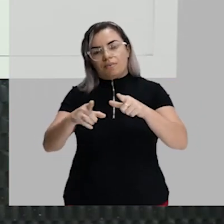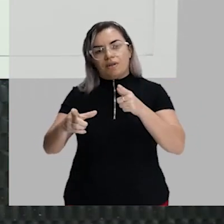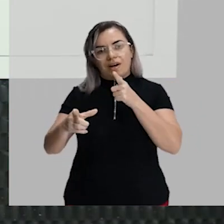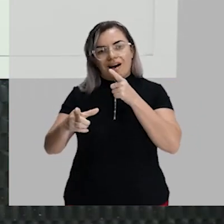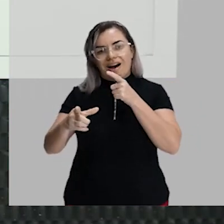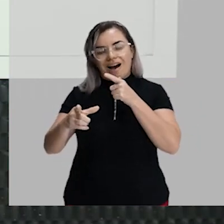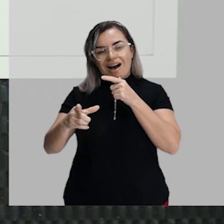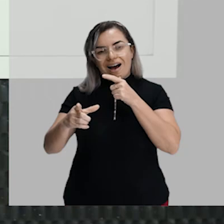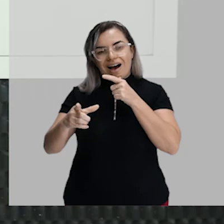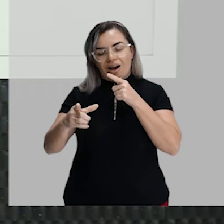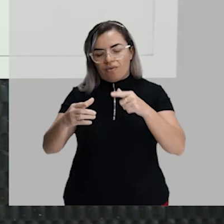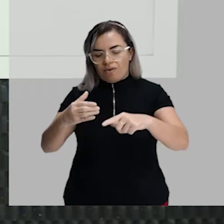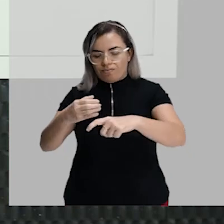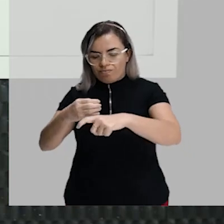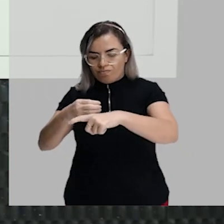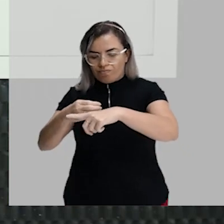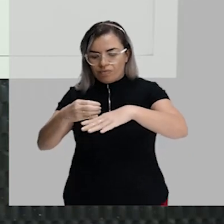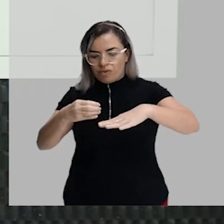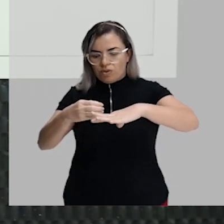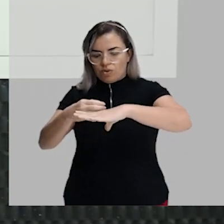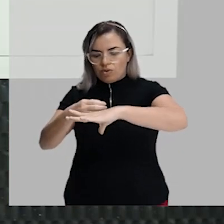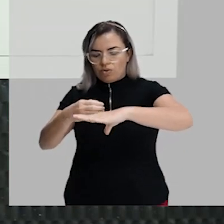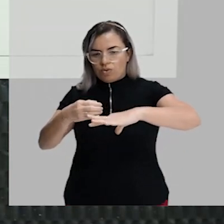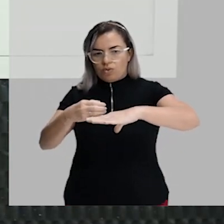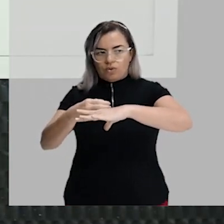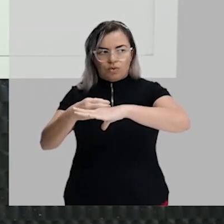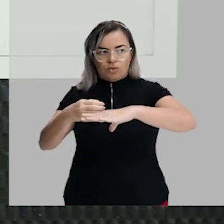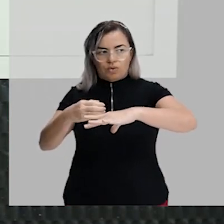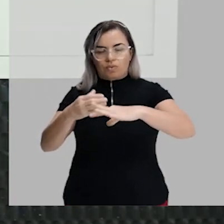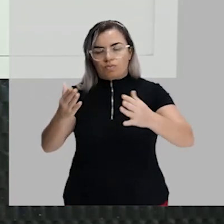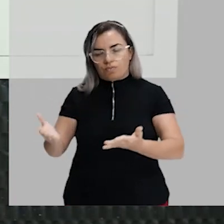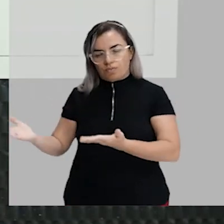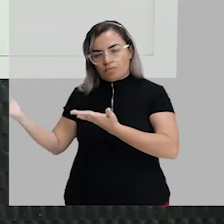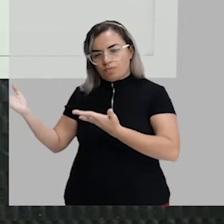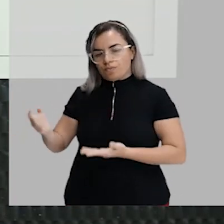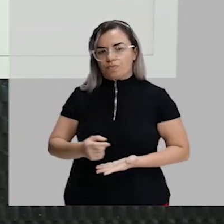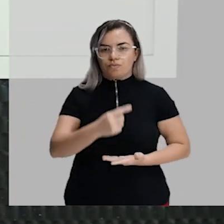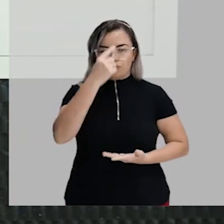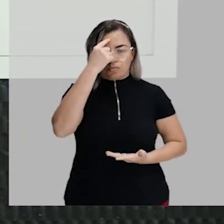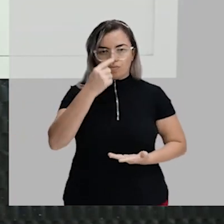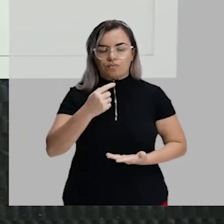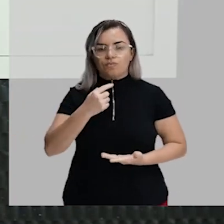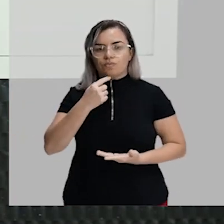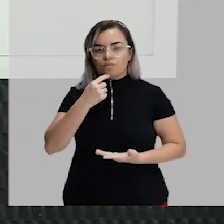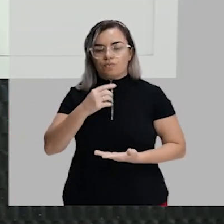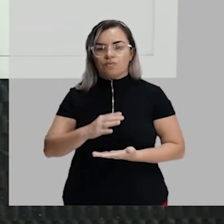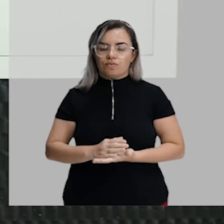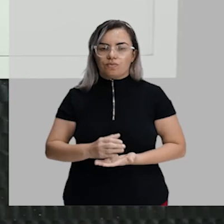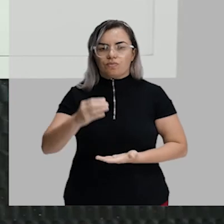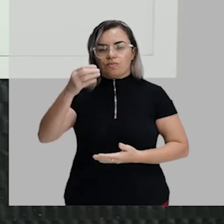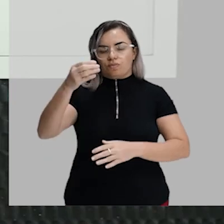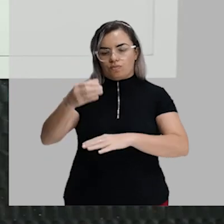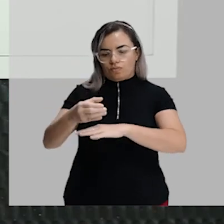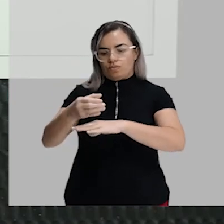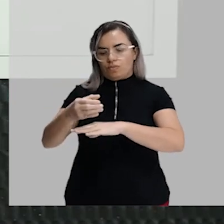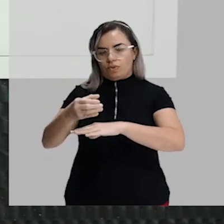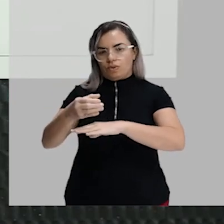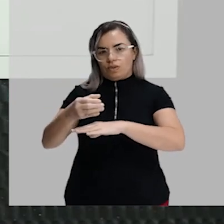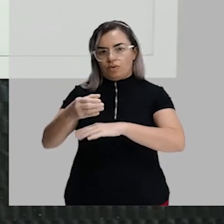estado líquido, ok? Então o gelo, ele fica na parte de cima, né, por uma questão de